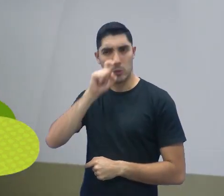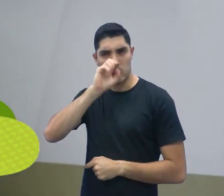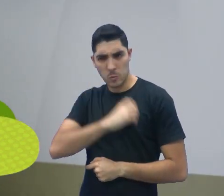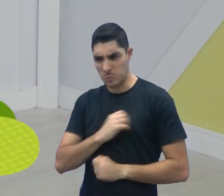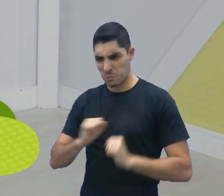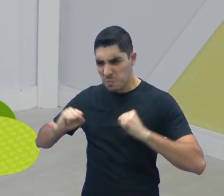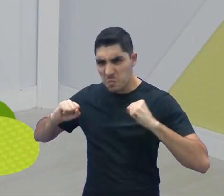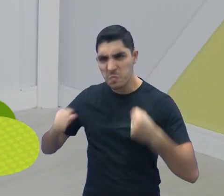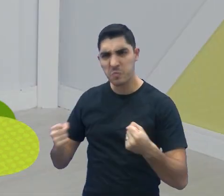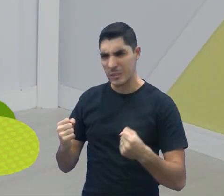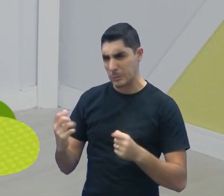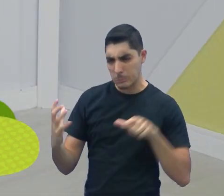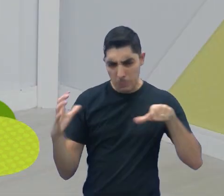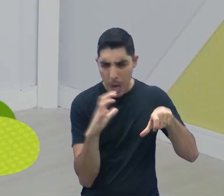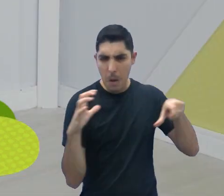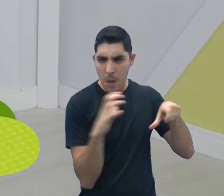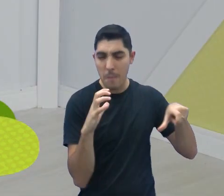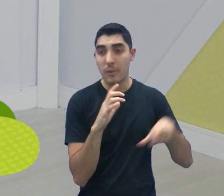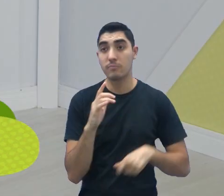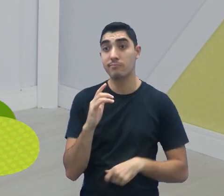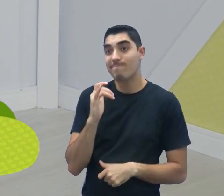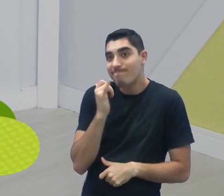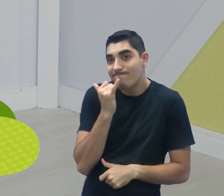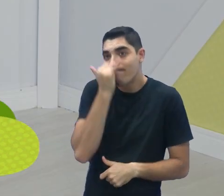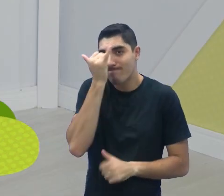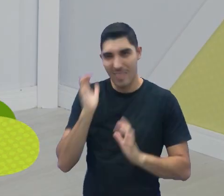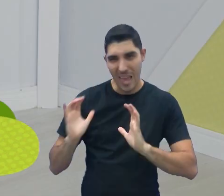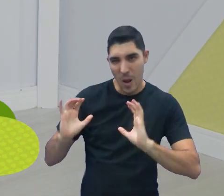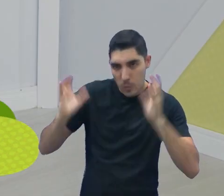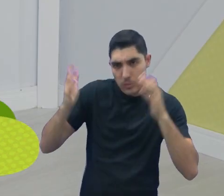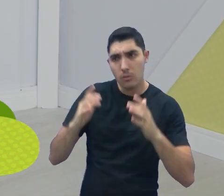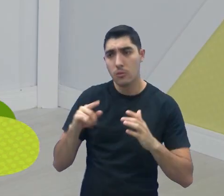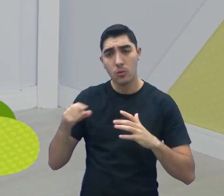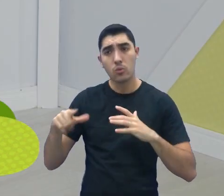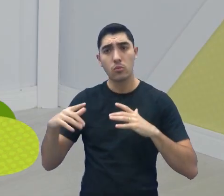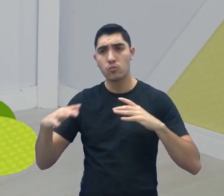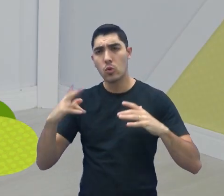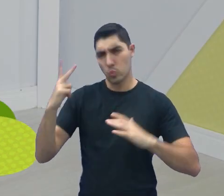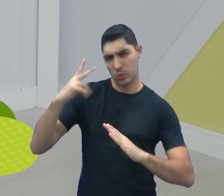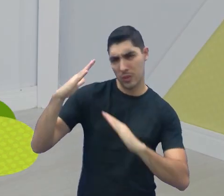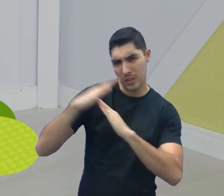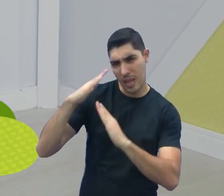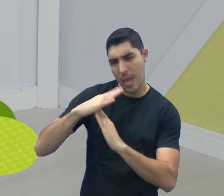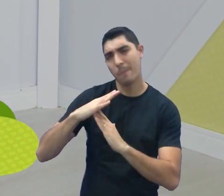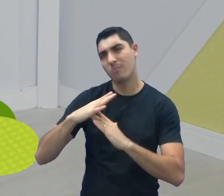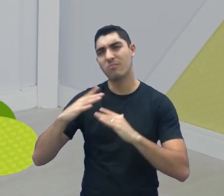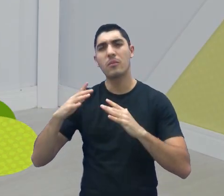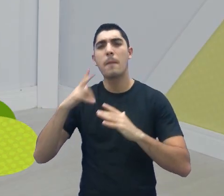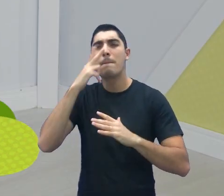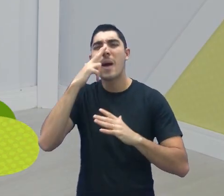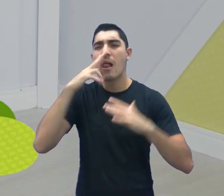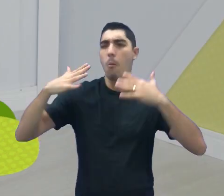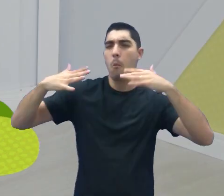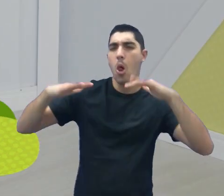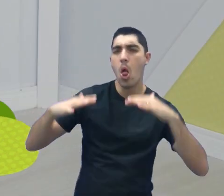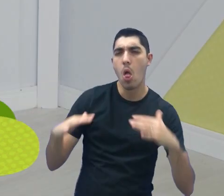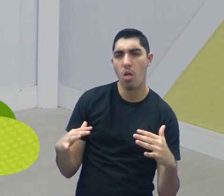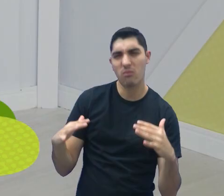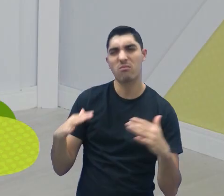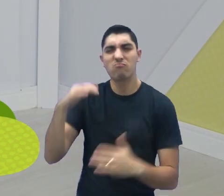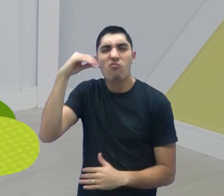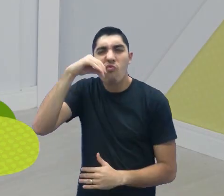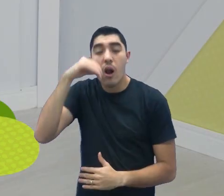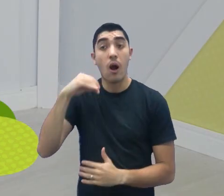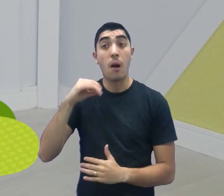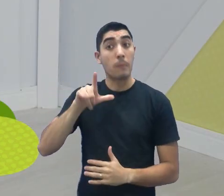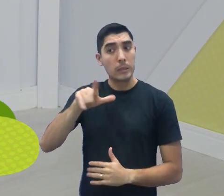pressão. Exatamente, perdeu um jogador importante que estava jogando relativamente bem. No segundo tempo, todo mundo jogou bem abaixo do que foi o primeiro tempo. E aí soube